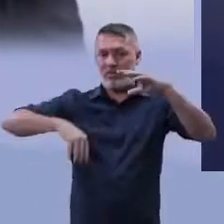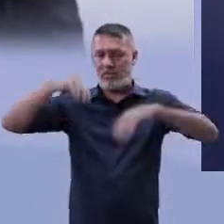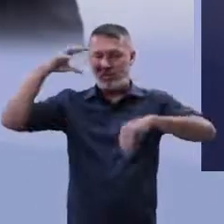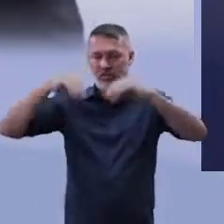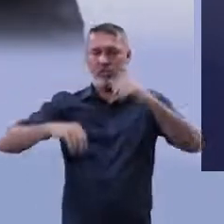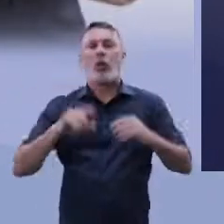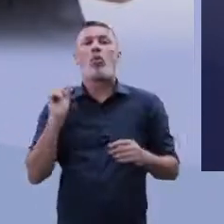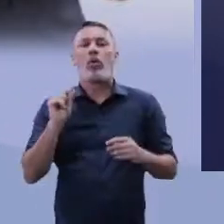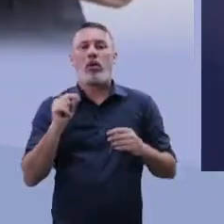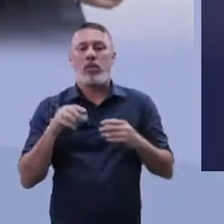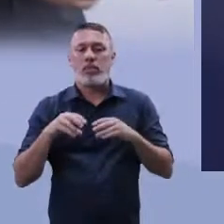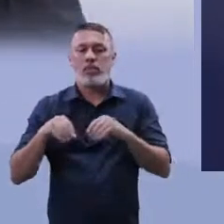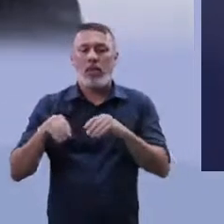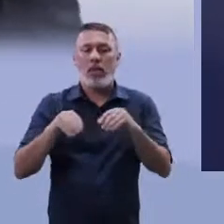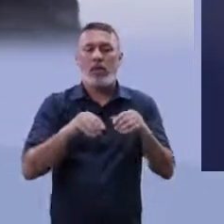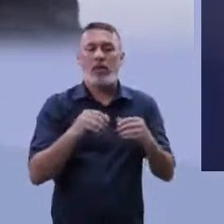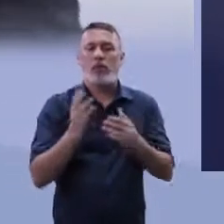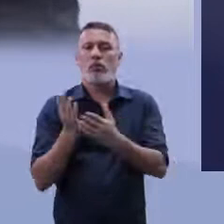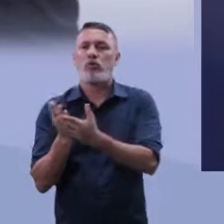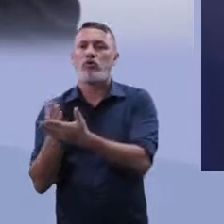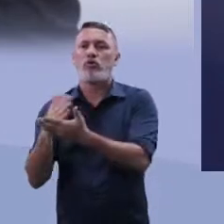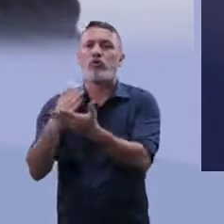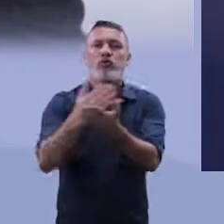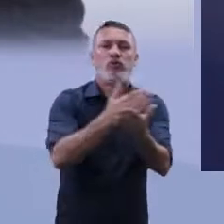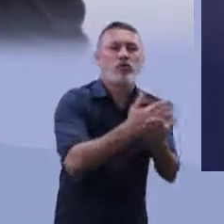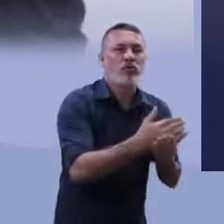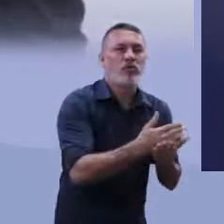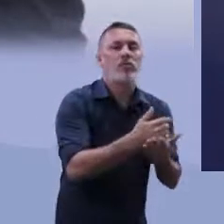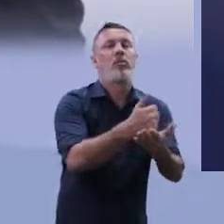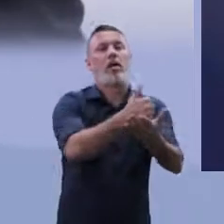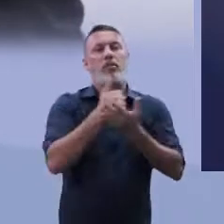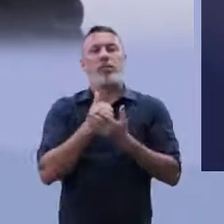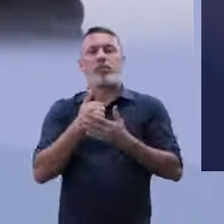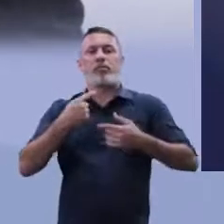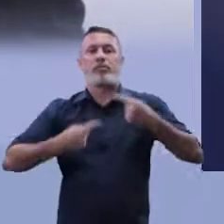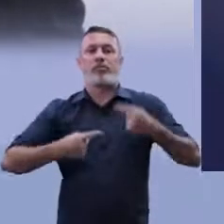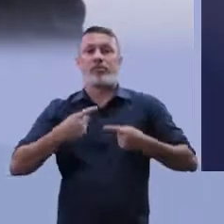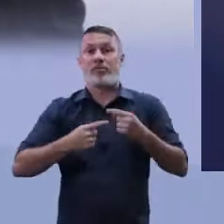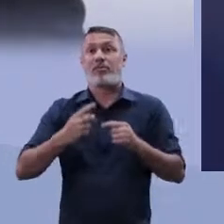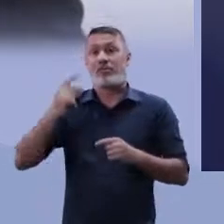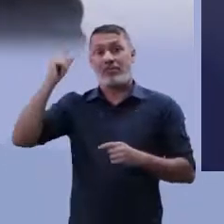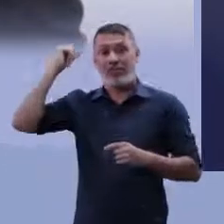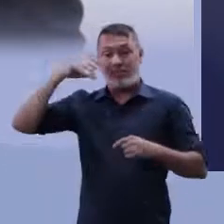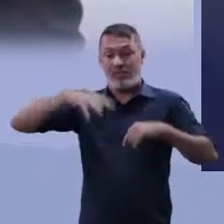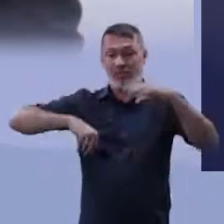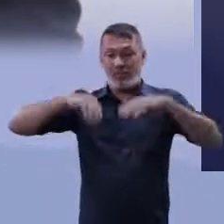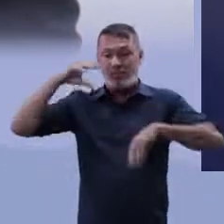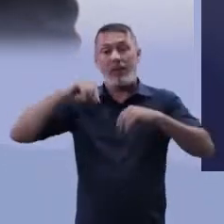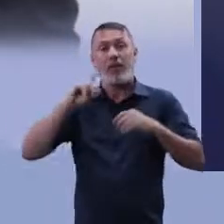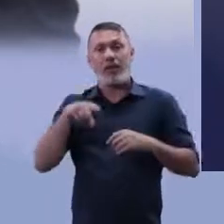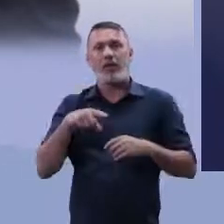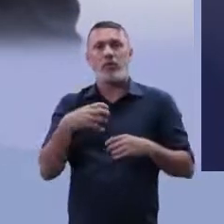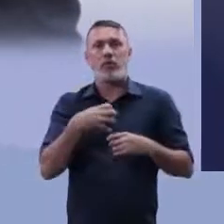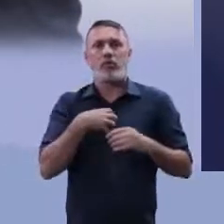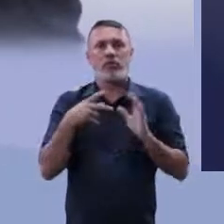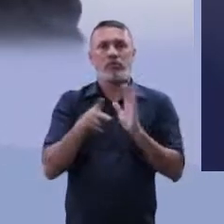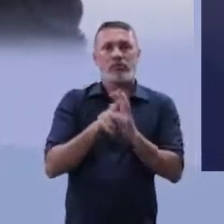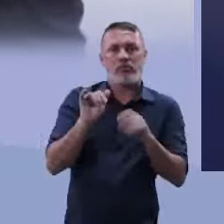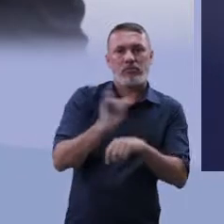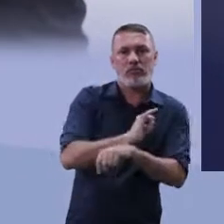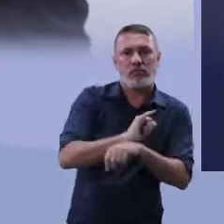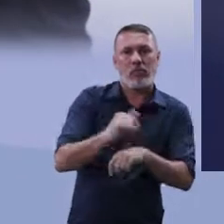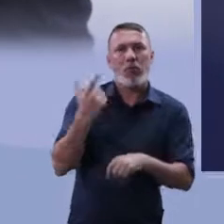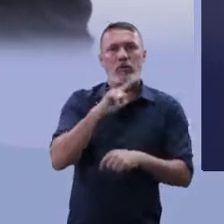Média, territórios em troca de apoio político. Esse foi a forma que a Idade Média encontrou